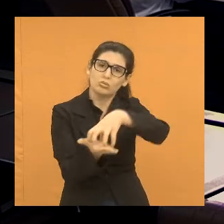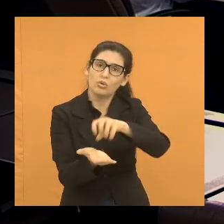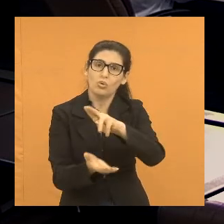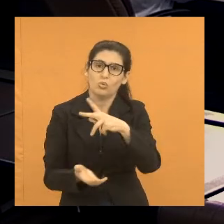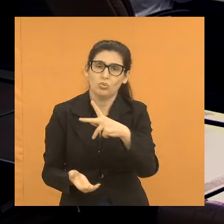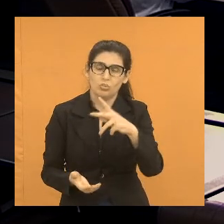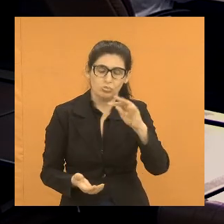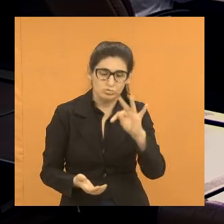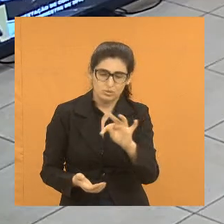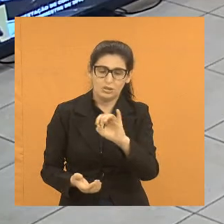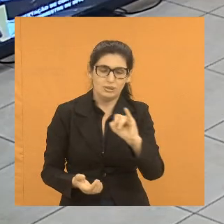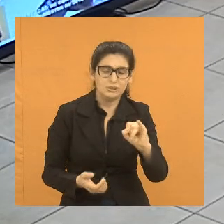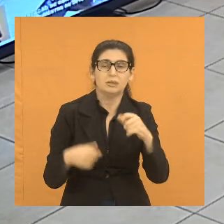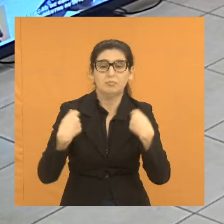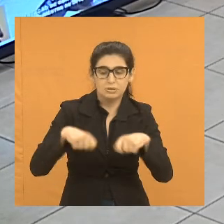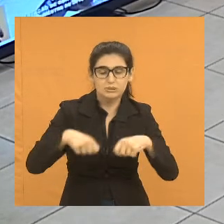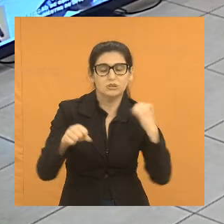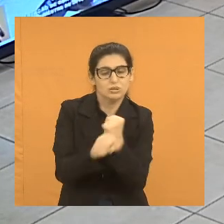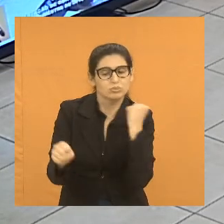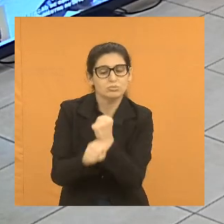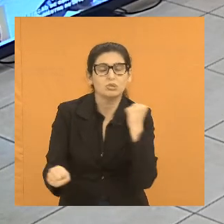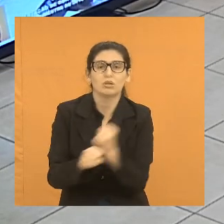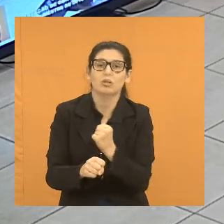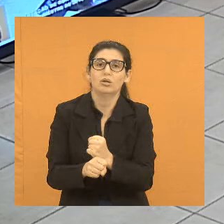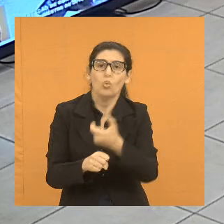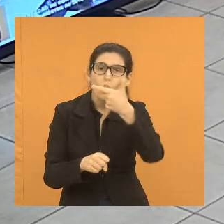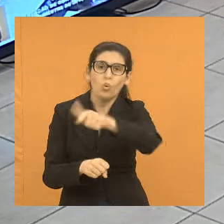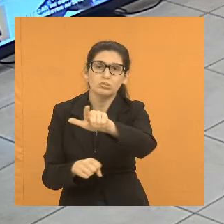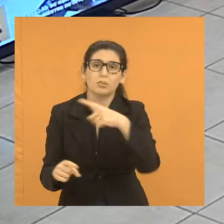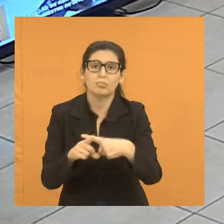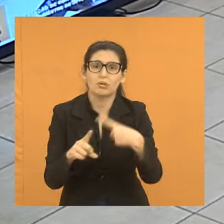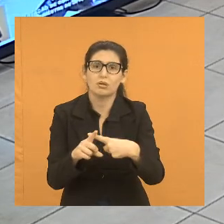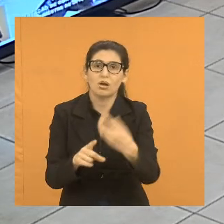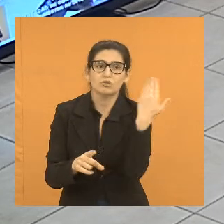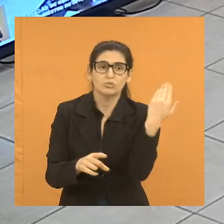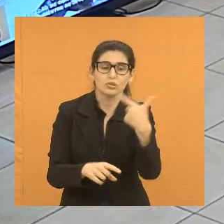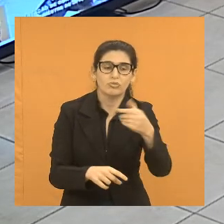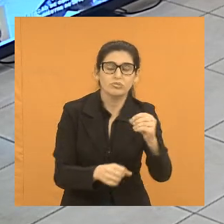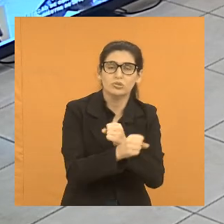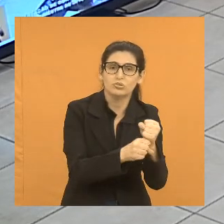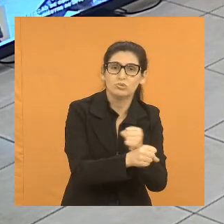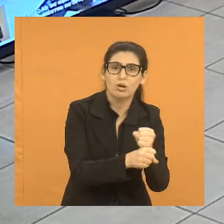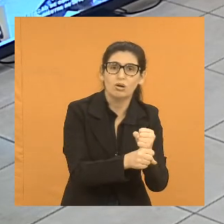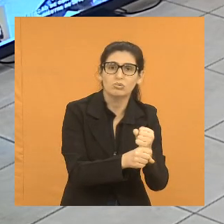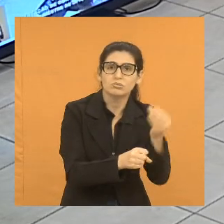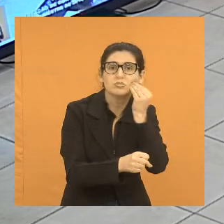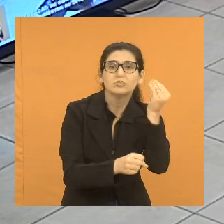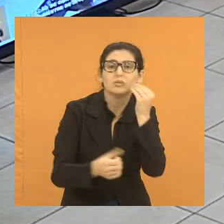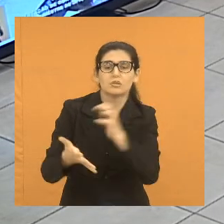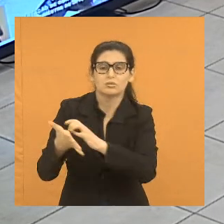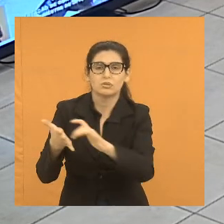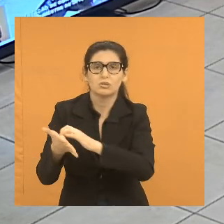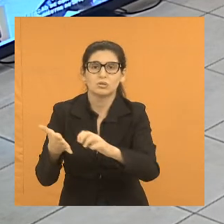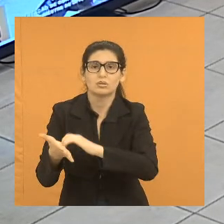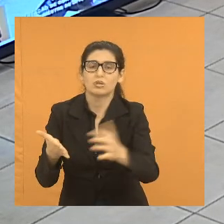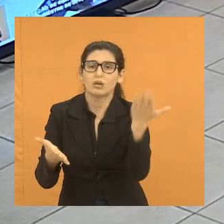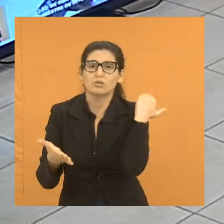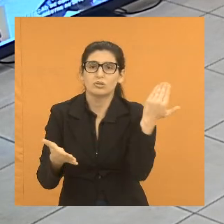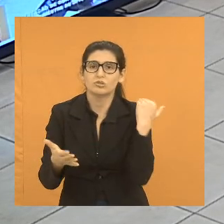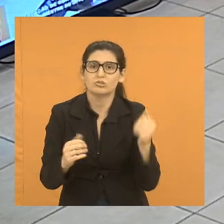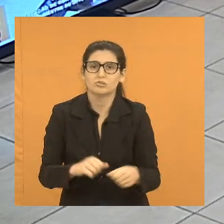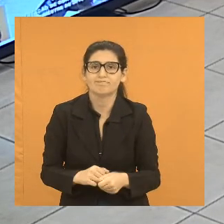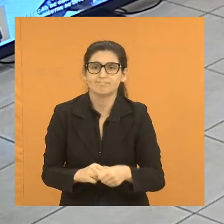construir uma segunda UTI. Essa UTI tem 20 anos de construção. Quando eu fui secretária de saúde a primeira vez, não aumentaram os leitos,